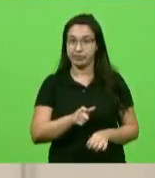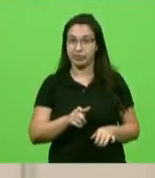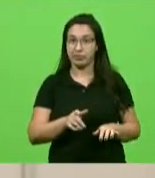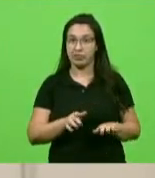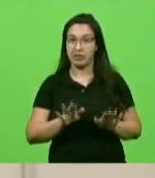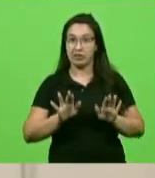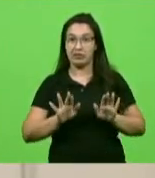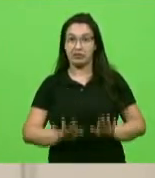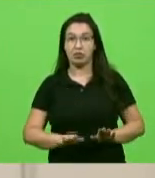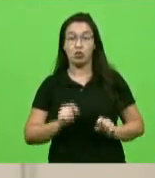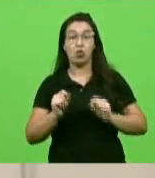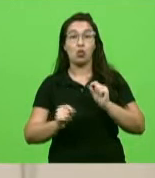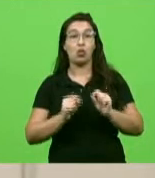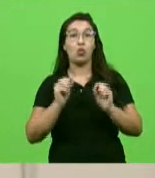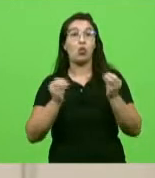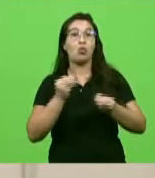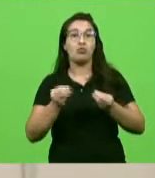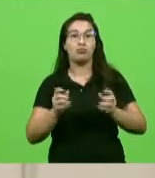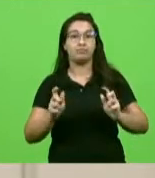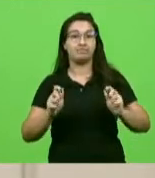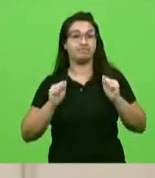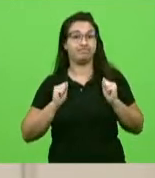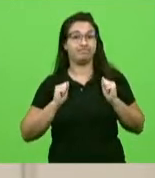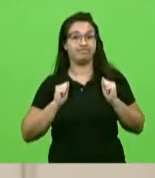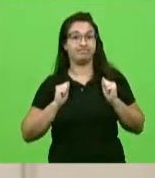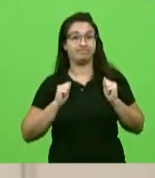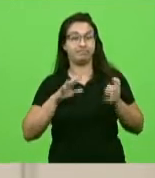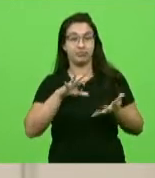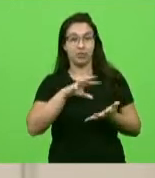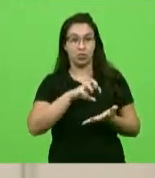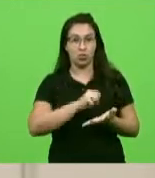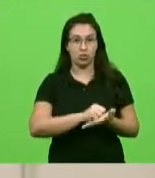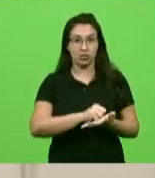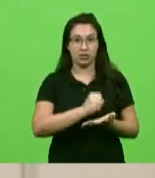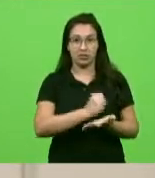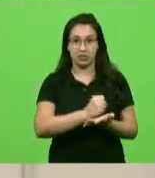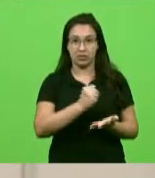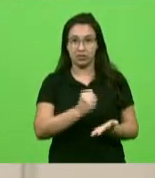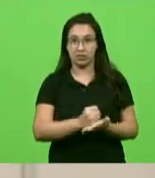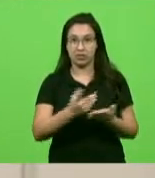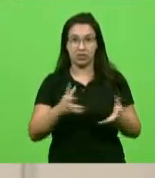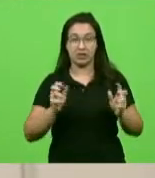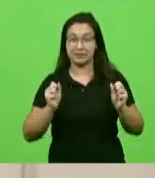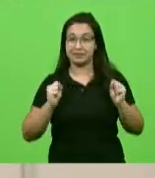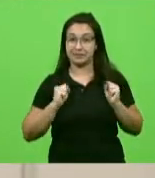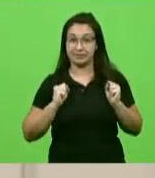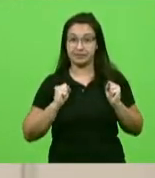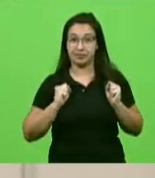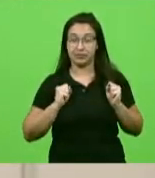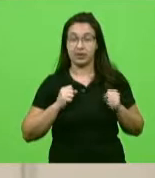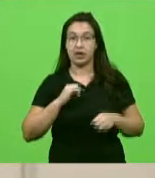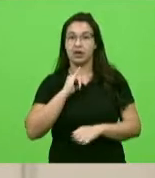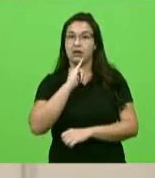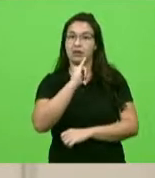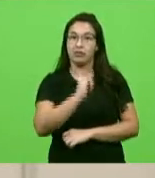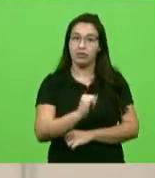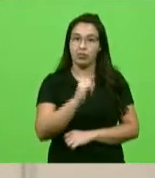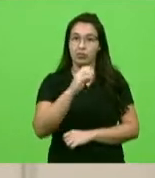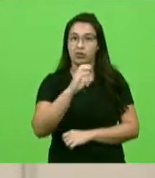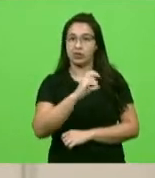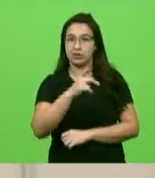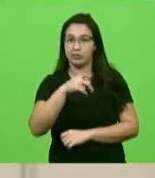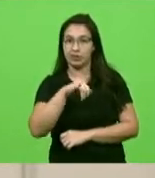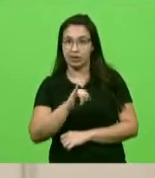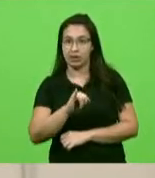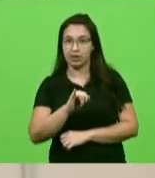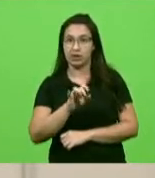manteve-se omisso acerca dessas contratações, tendo, inclusive, afirmado em informações prestadas à CPI